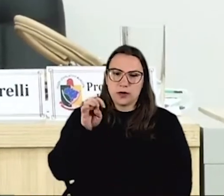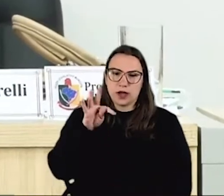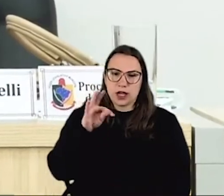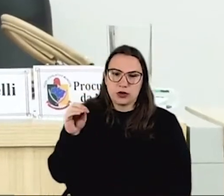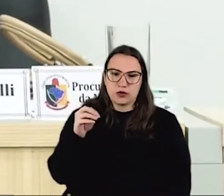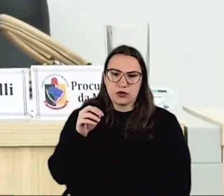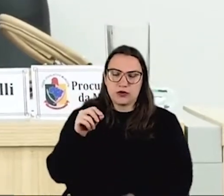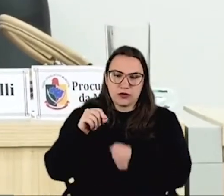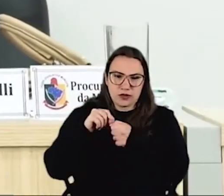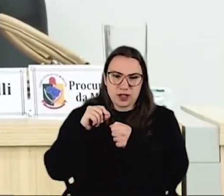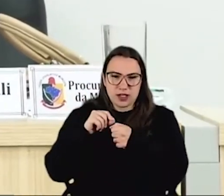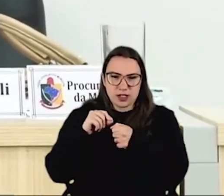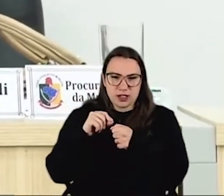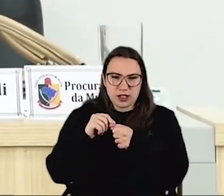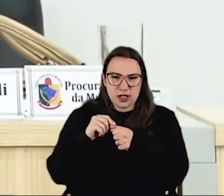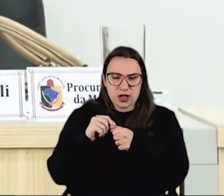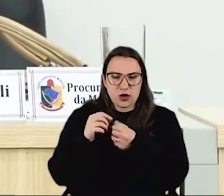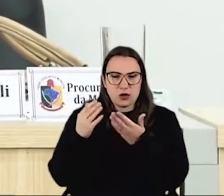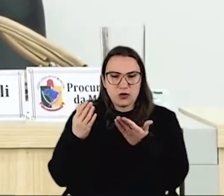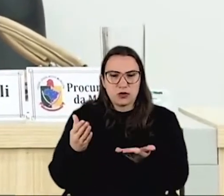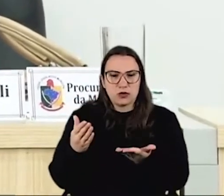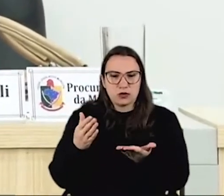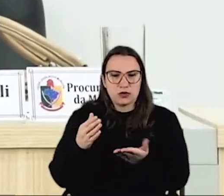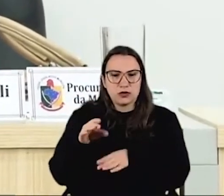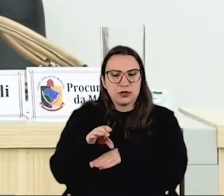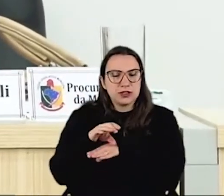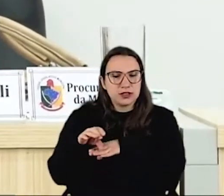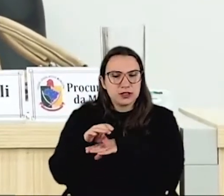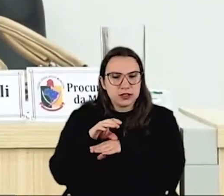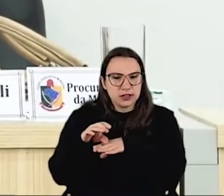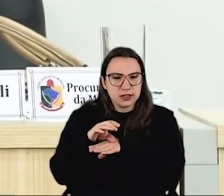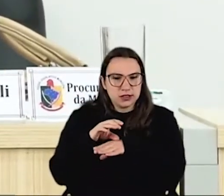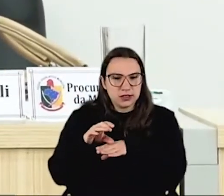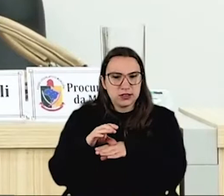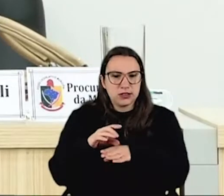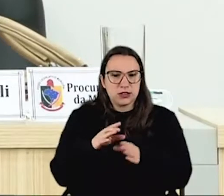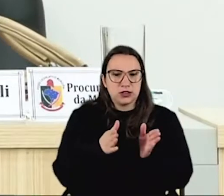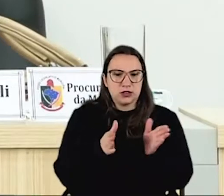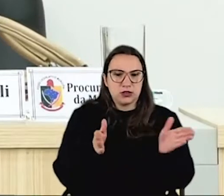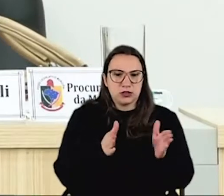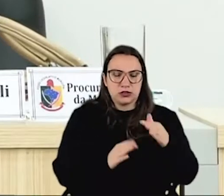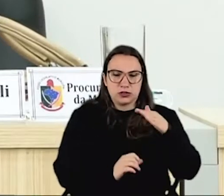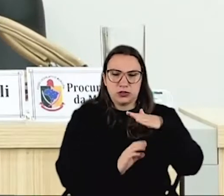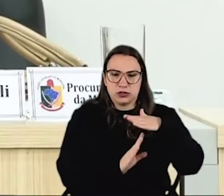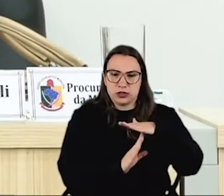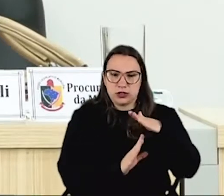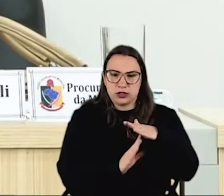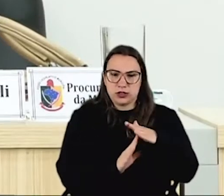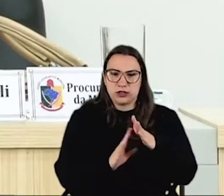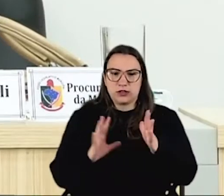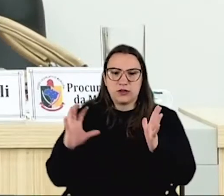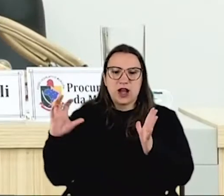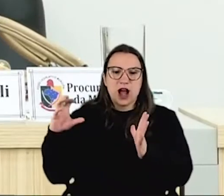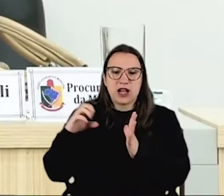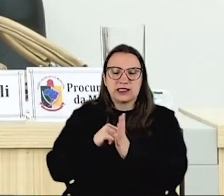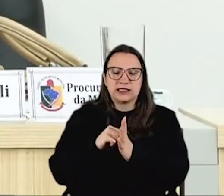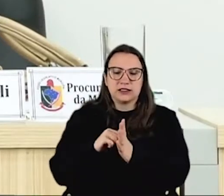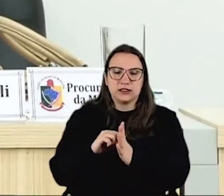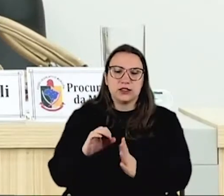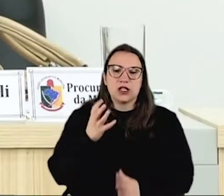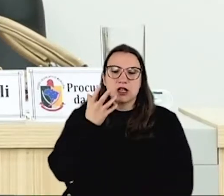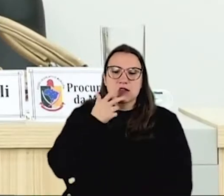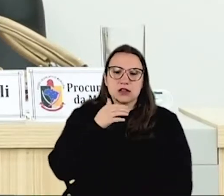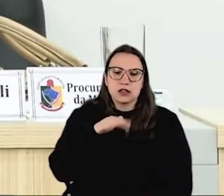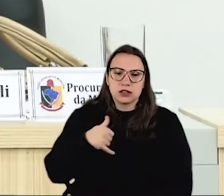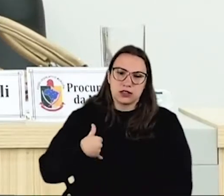relação ao Agosto Cinza. No nosso recesso, nós tivemos um acidente com uma criança de